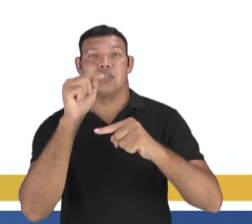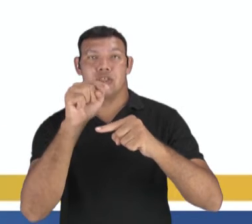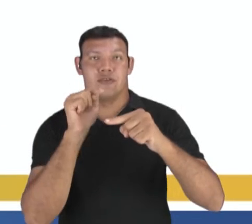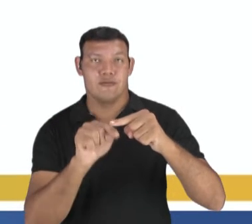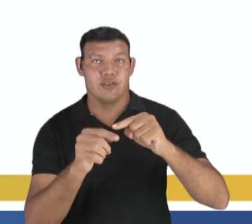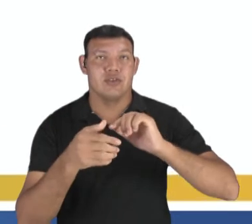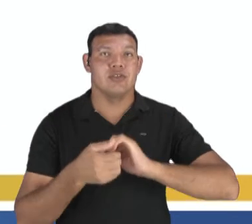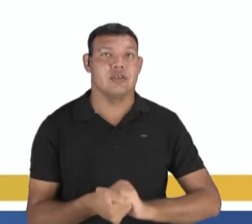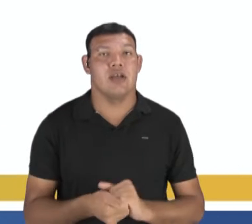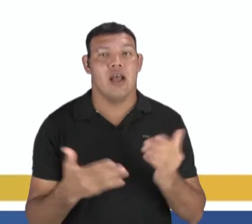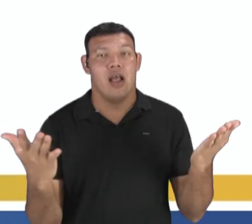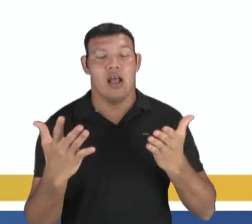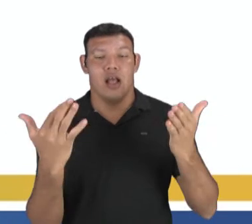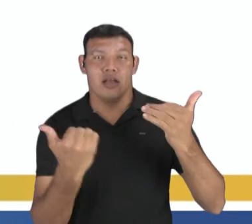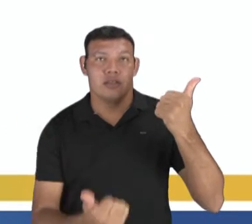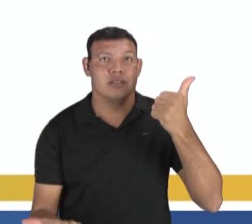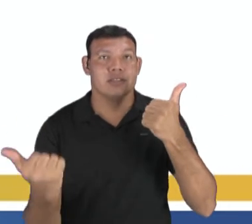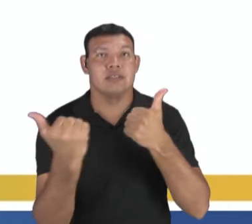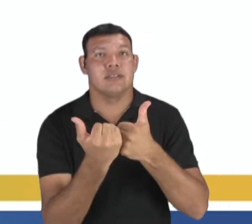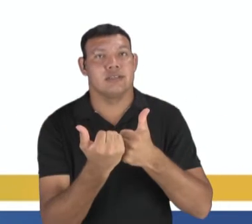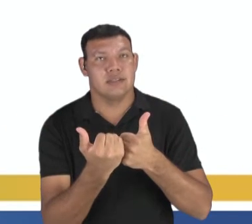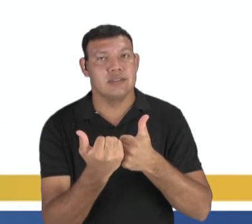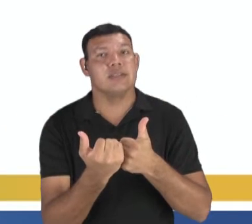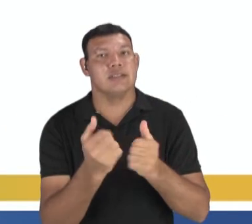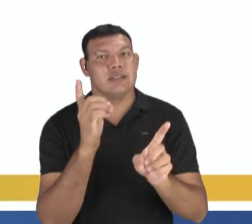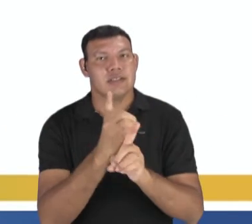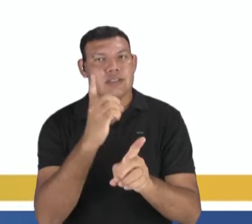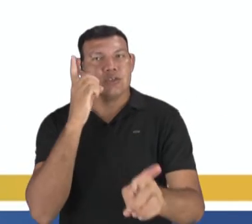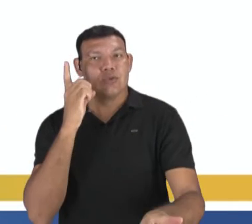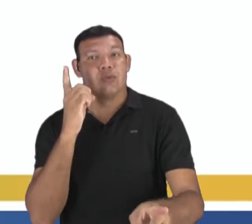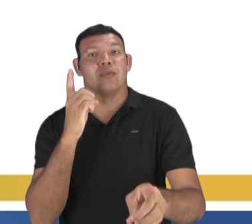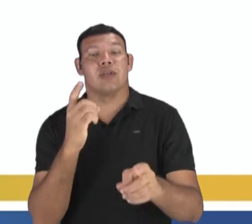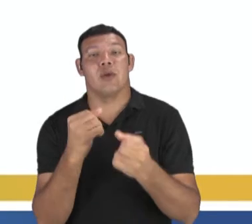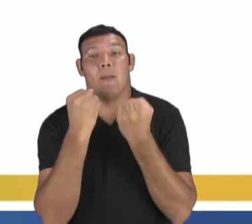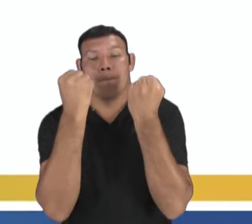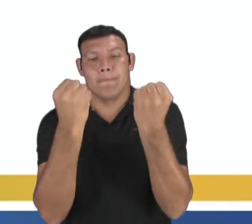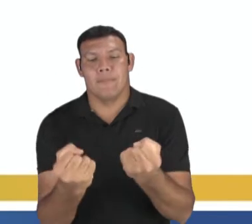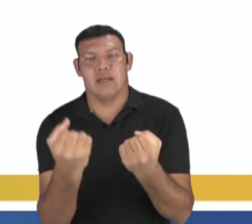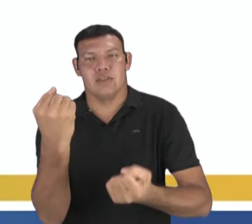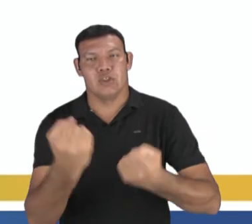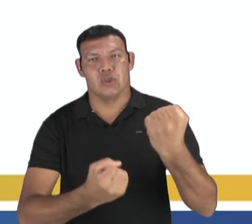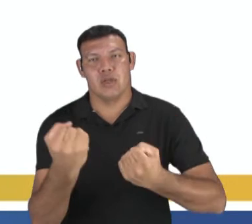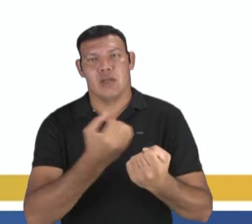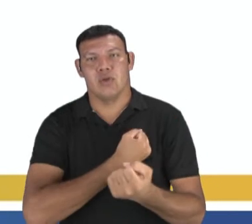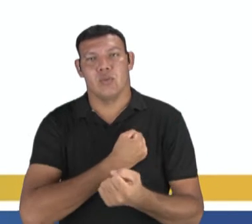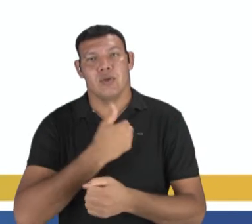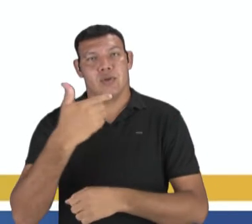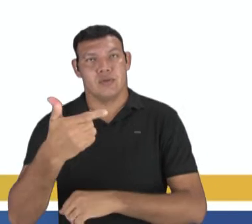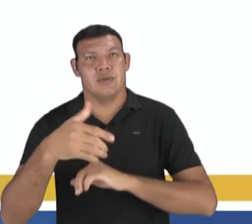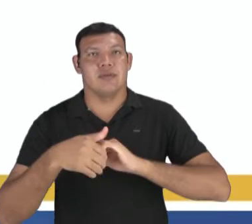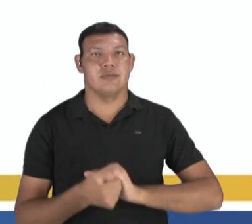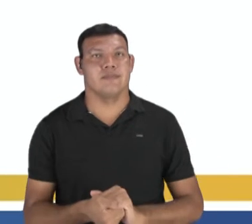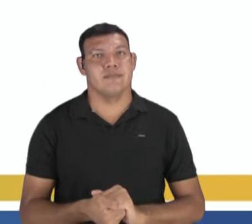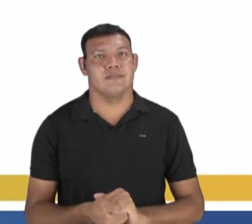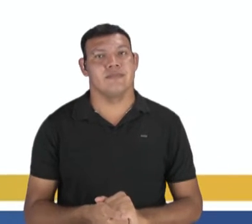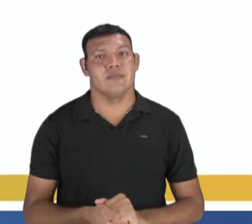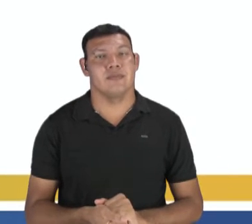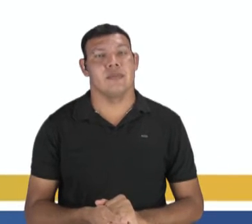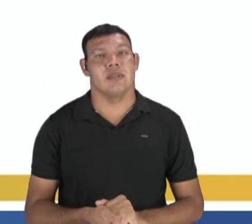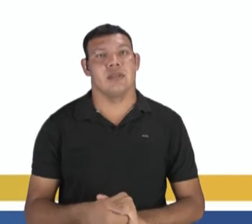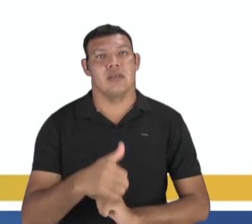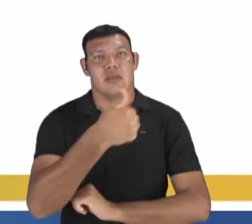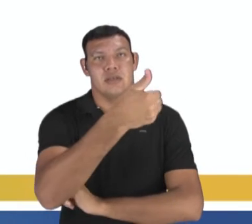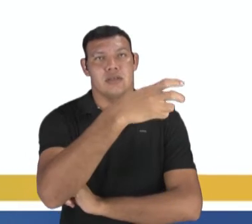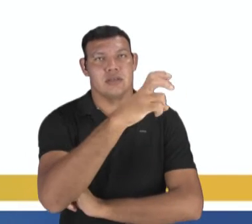ó. É só substituir e aí a gente descobre a massa do carrinho 2. Qual é a massa do carrinho 1? 150